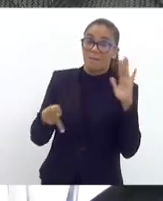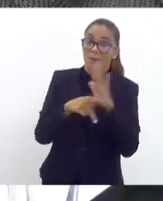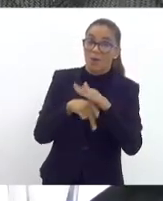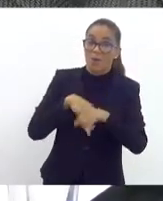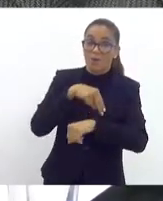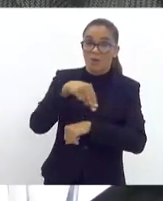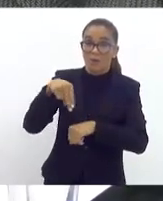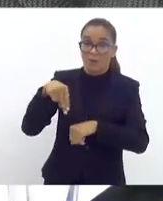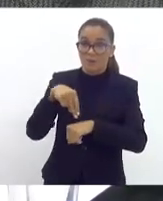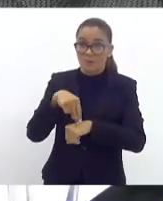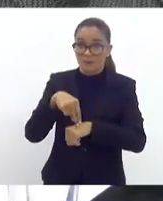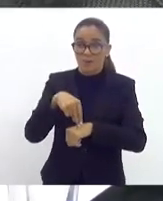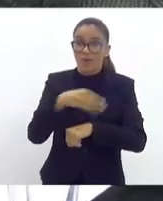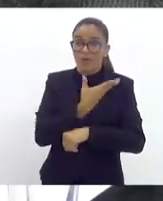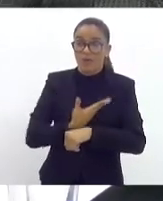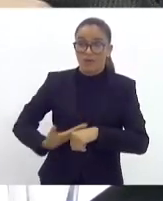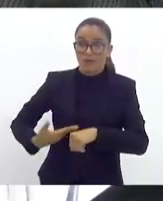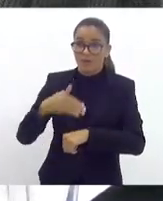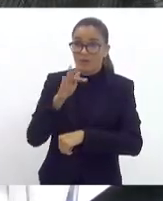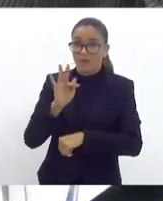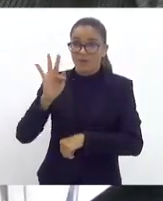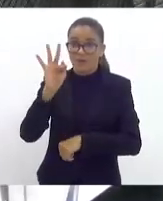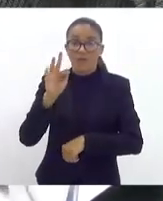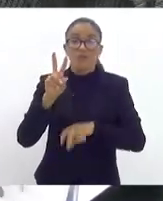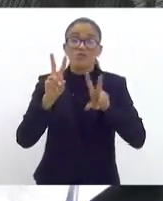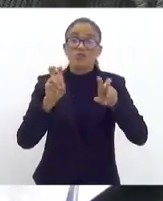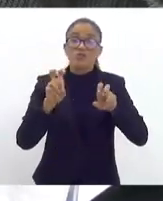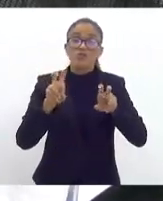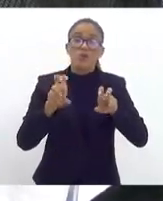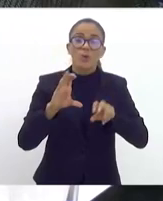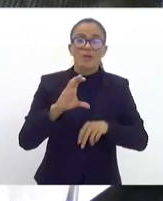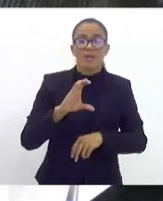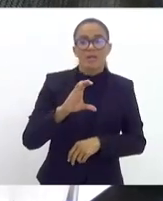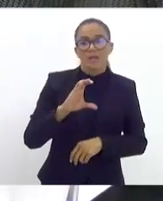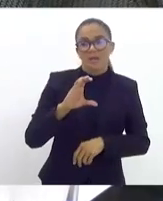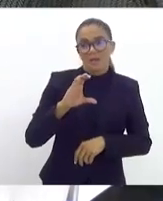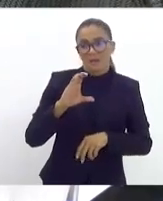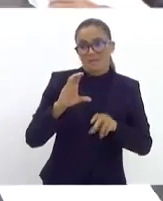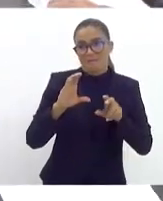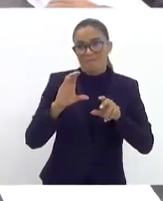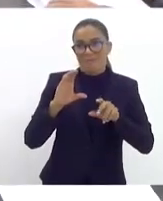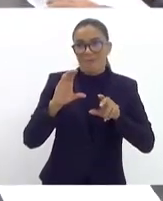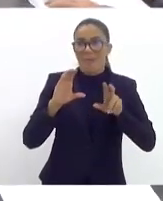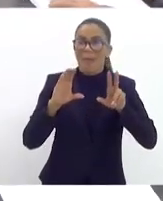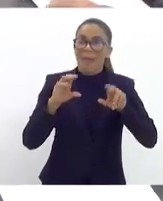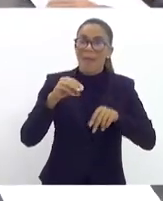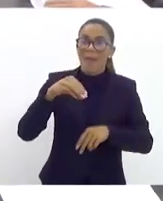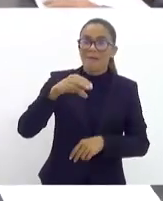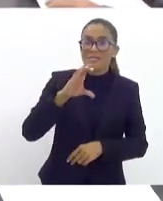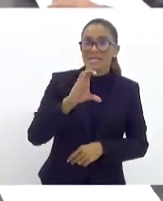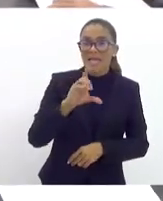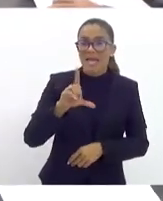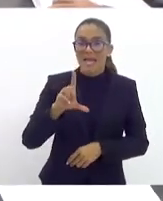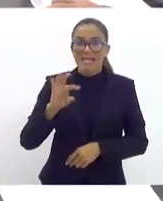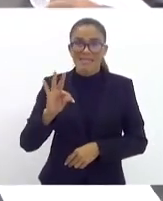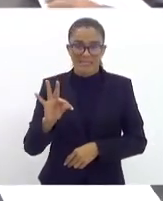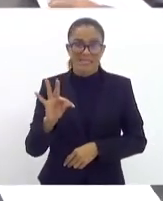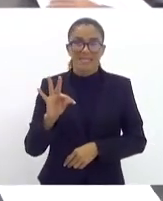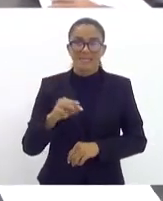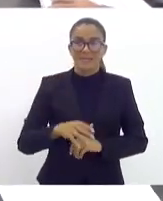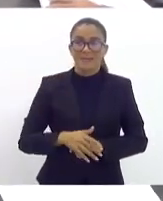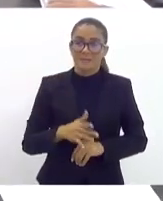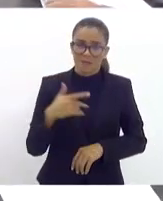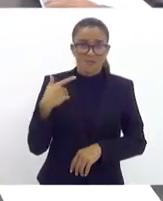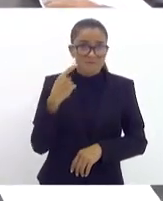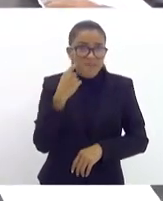para legislar sobre direitos sobre matéria trabalhistas de identificação mas a gente